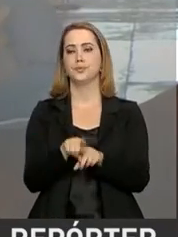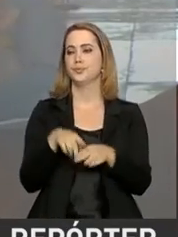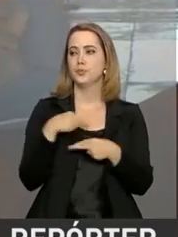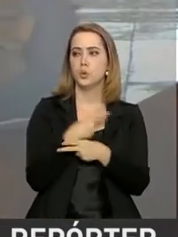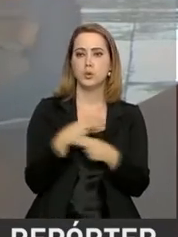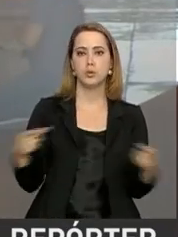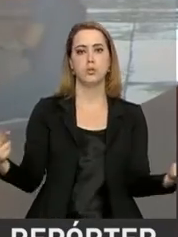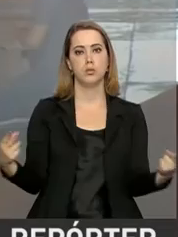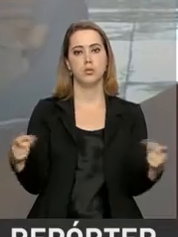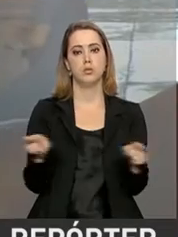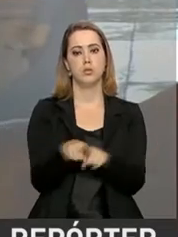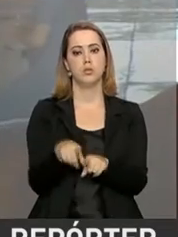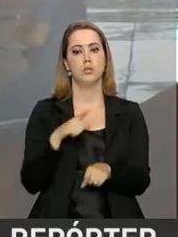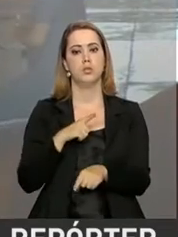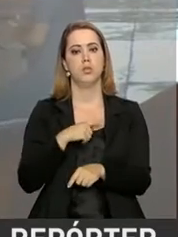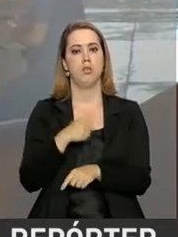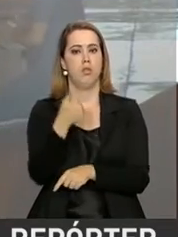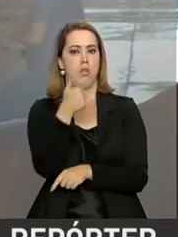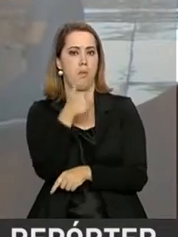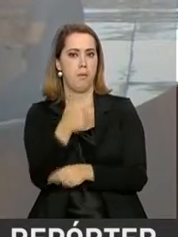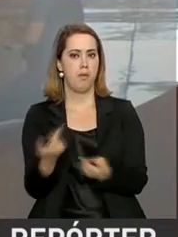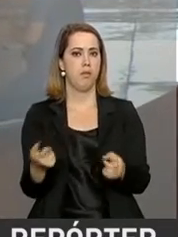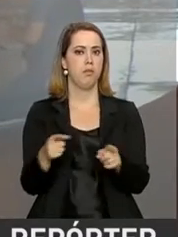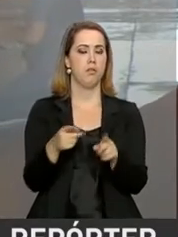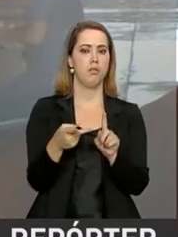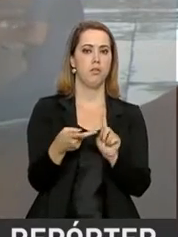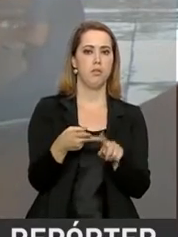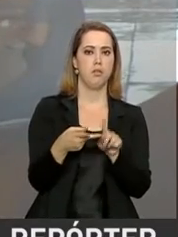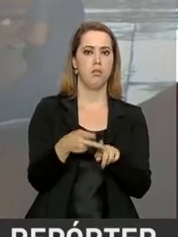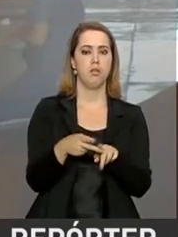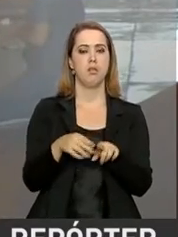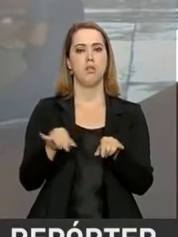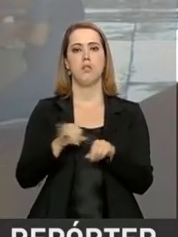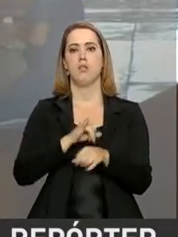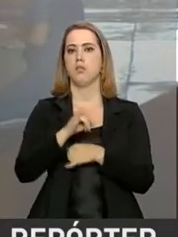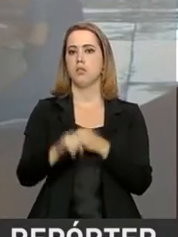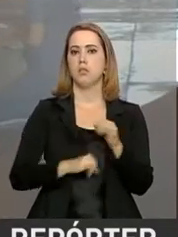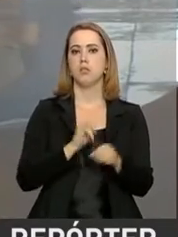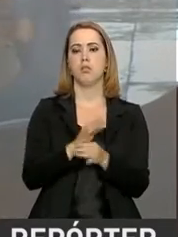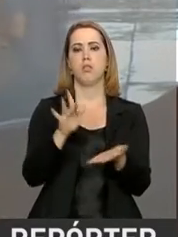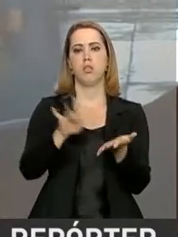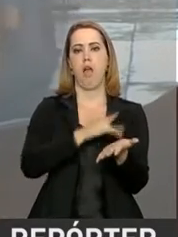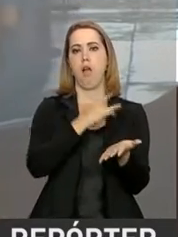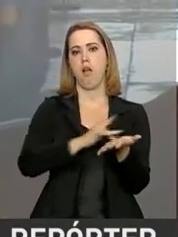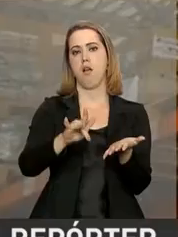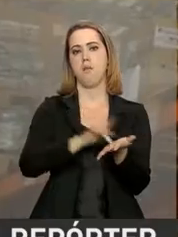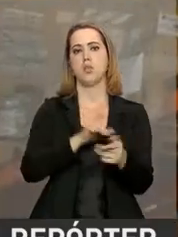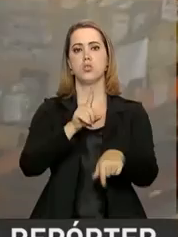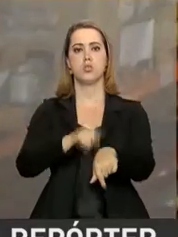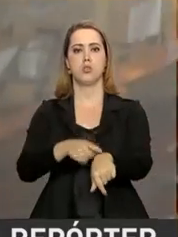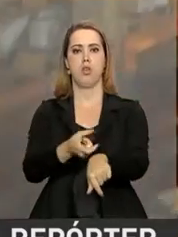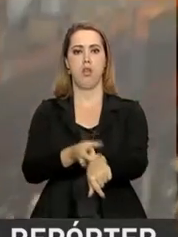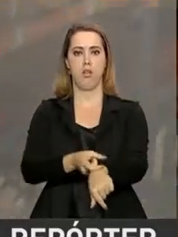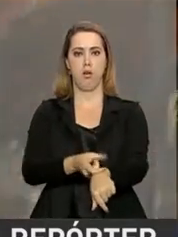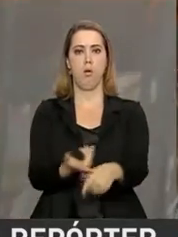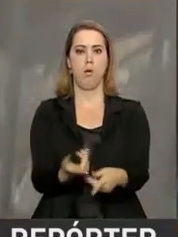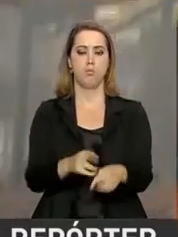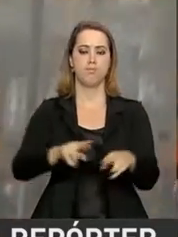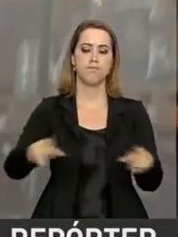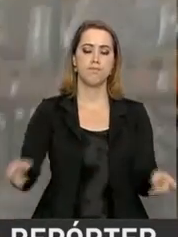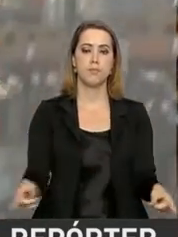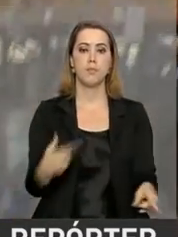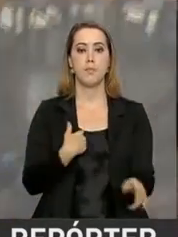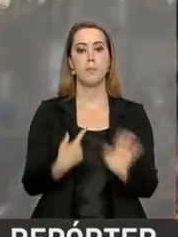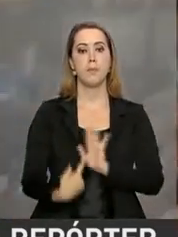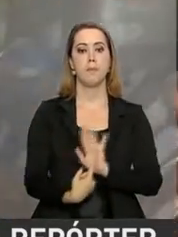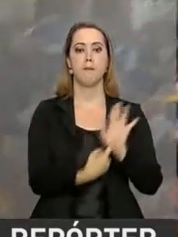nós temos é bebidas nós temos aparelhos eletrônicos nós temos tablets nós temos relógio a exposição da receita